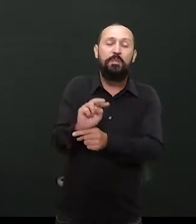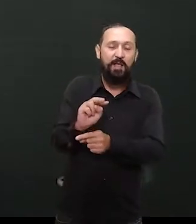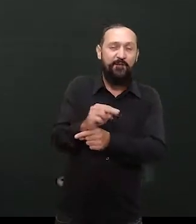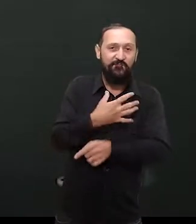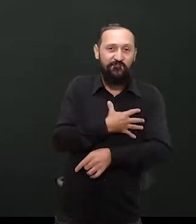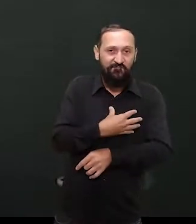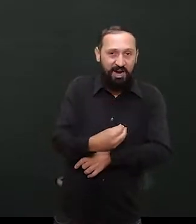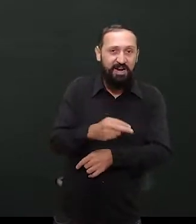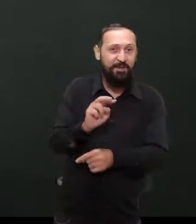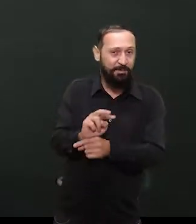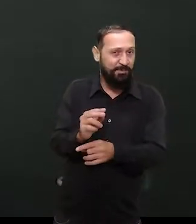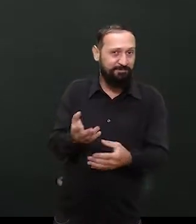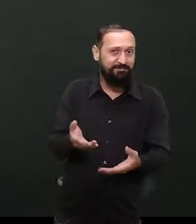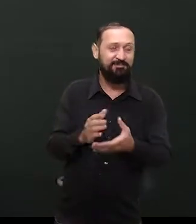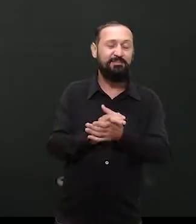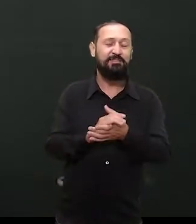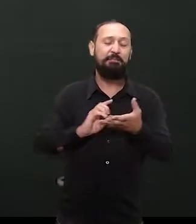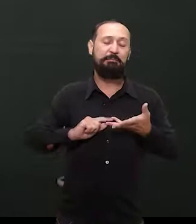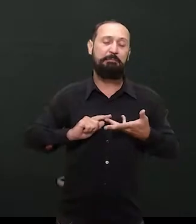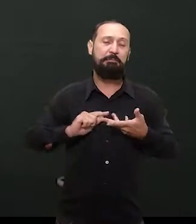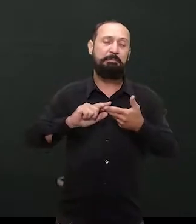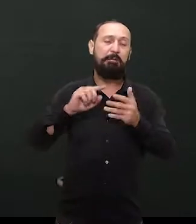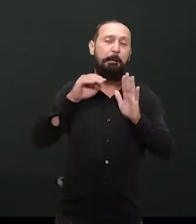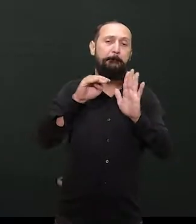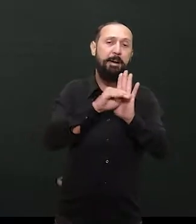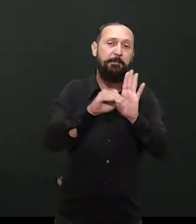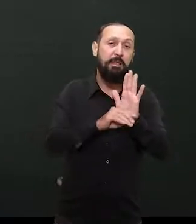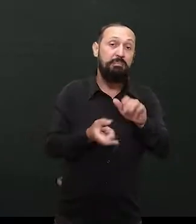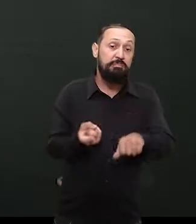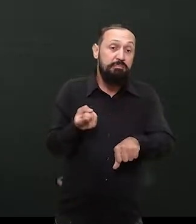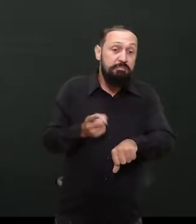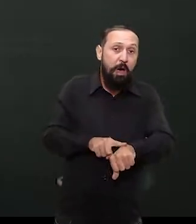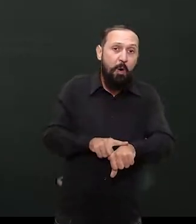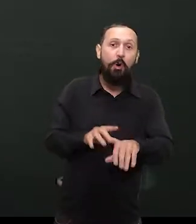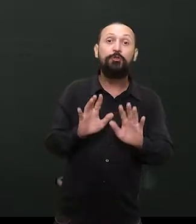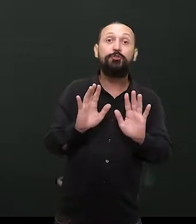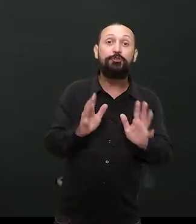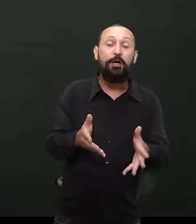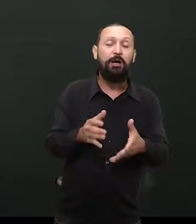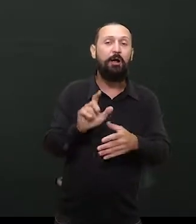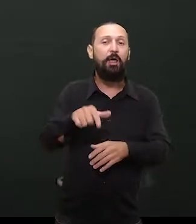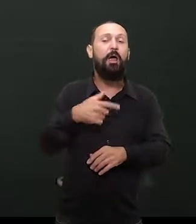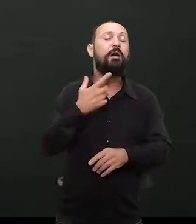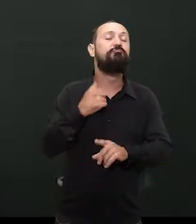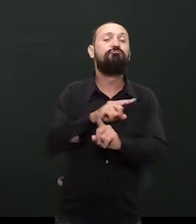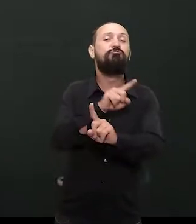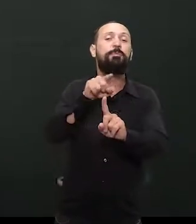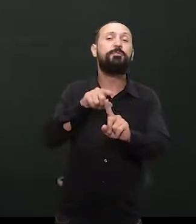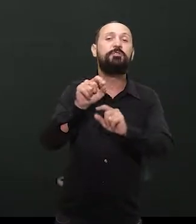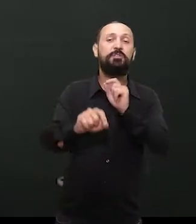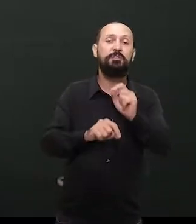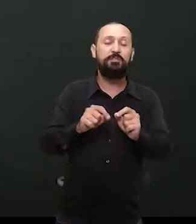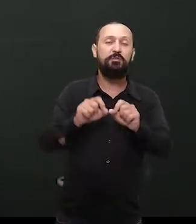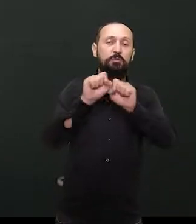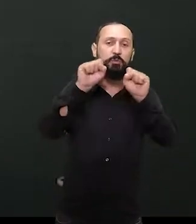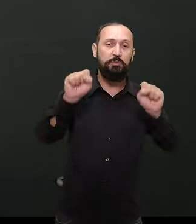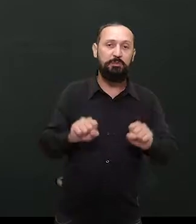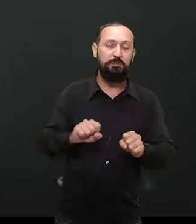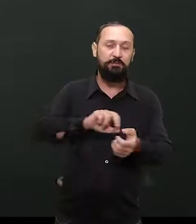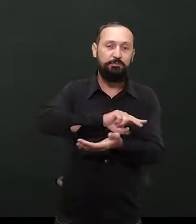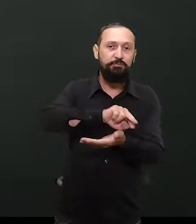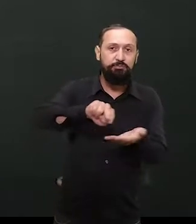filhos Então ela acaba que resolvendo toda a situação o momento que na verdade é a intenção desse